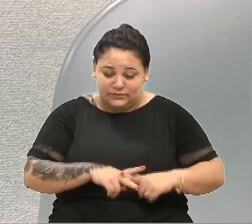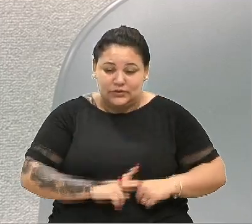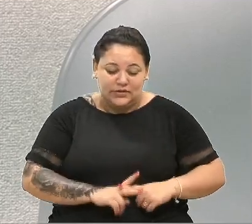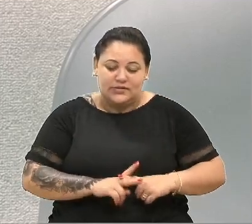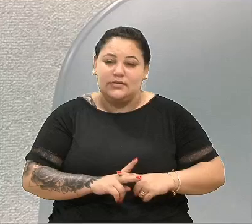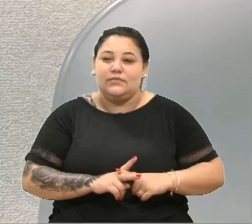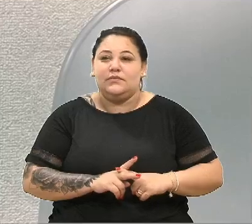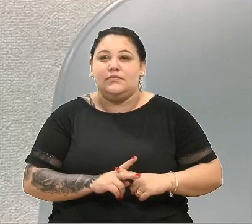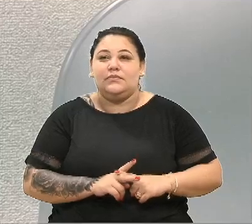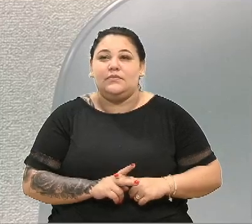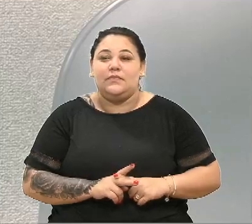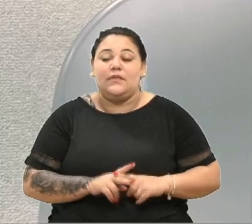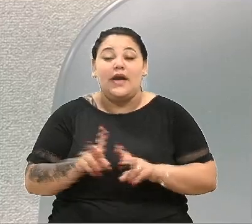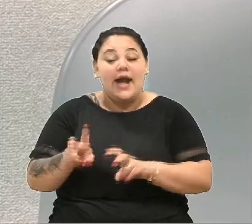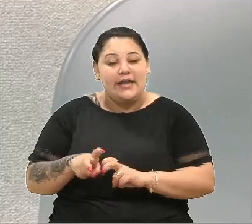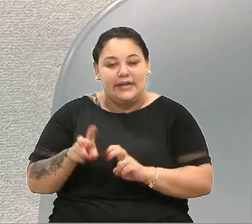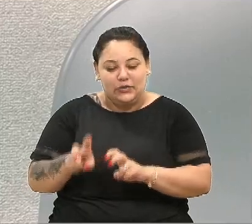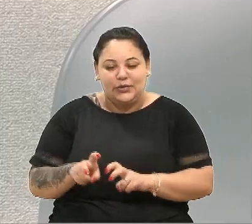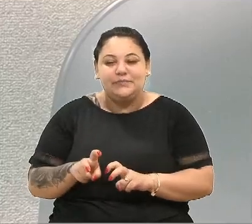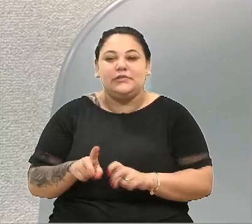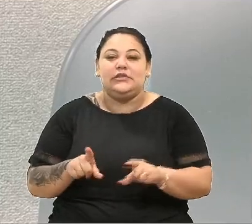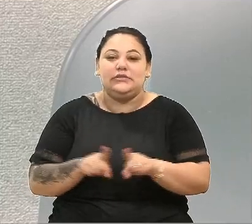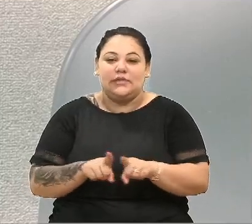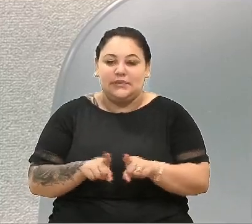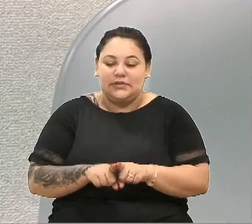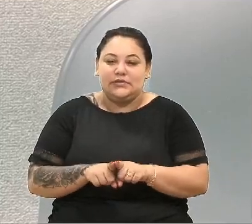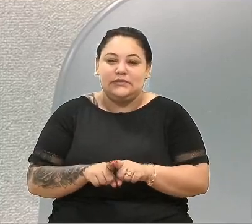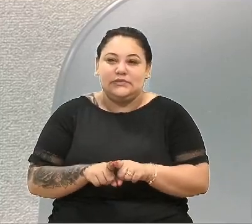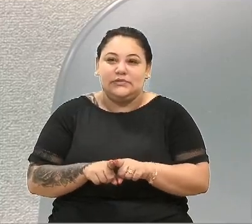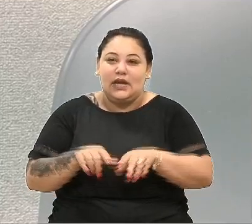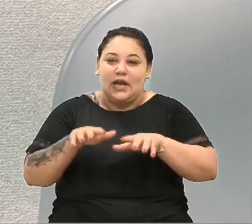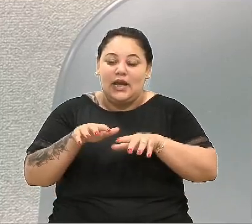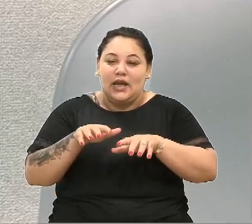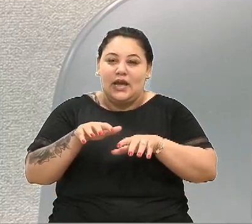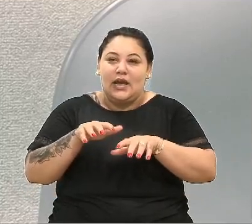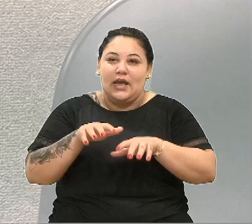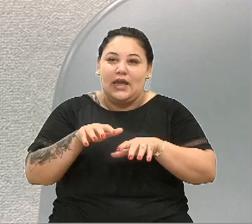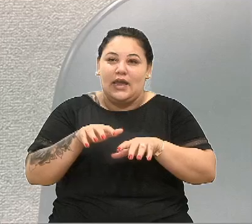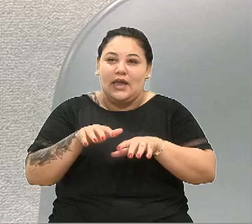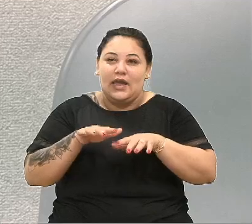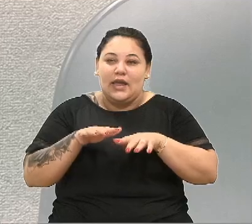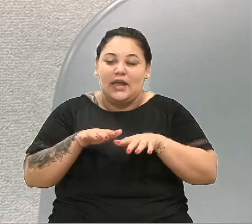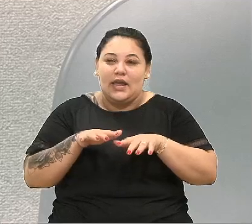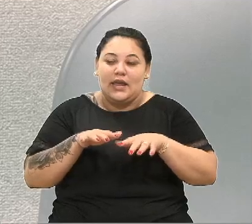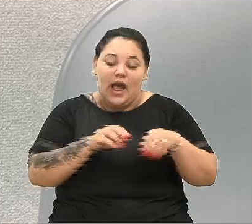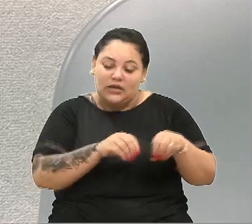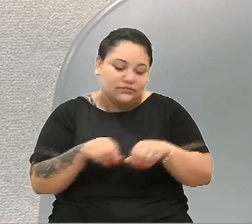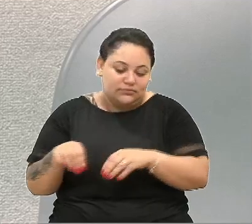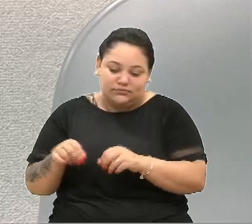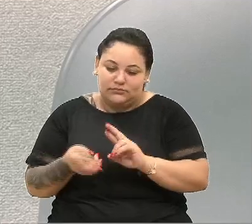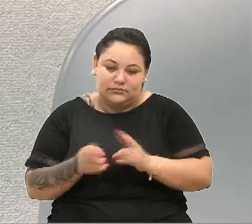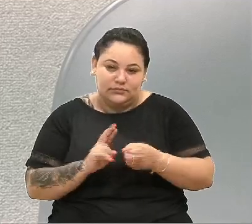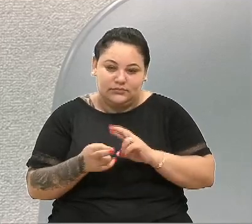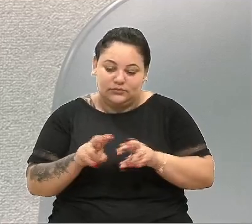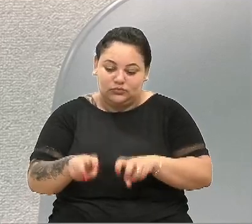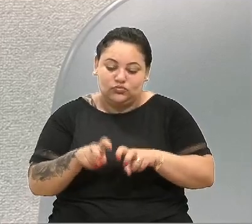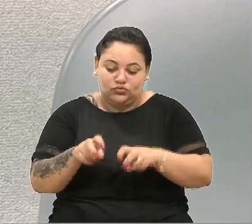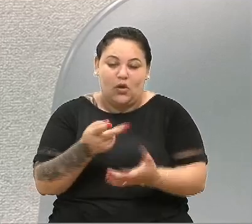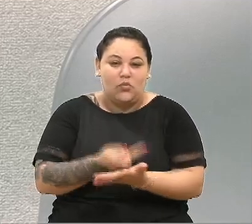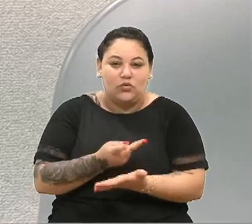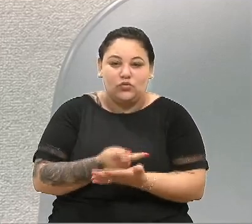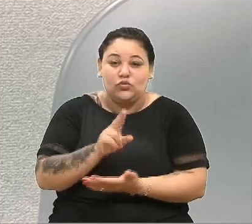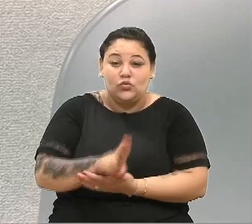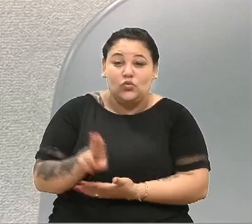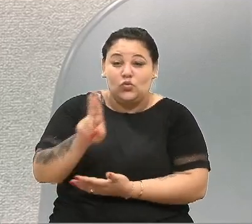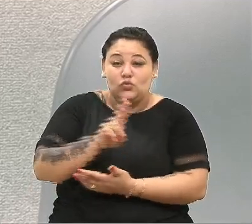mecanização agrícola e ao transporte de insumos agrícolas, com a utilização de